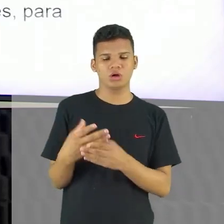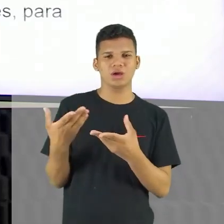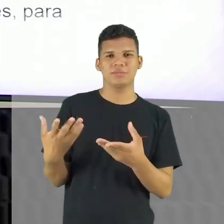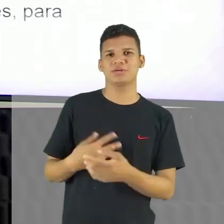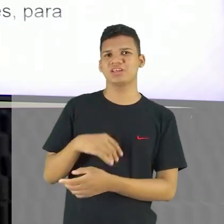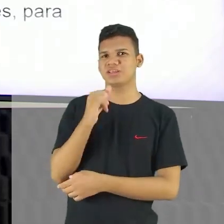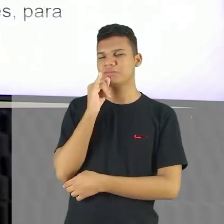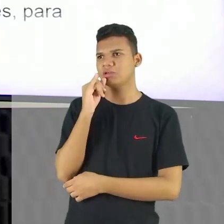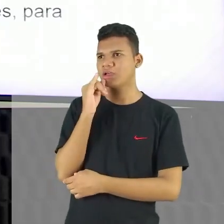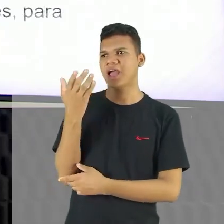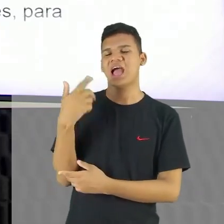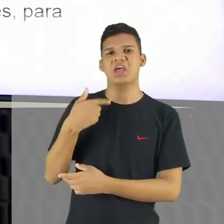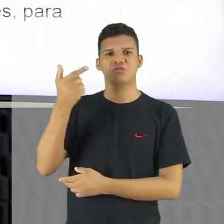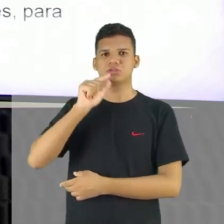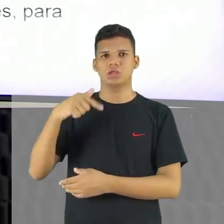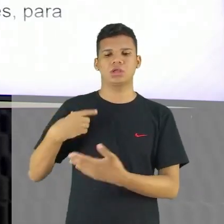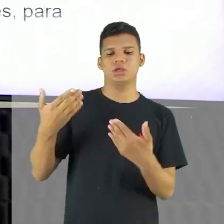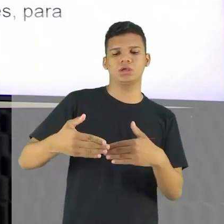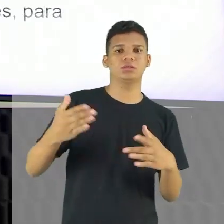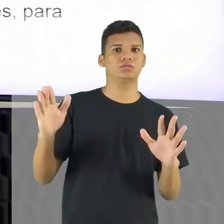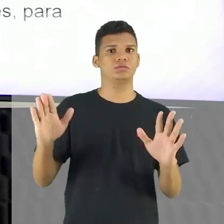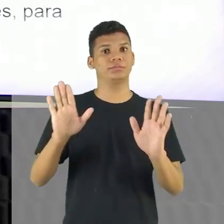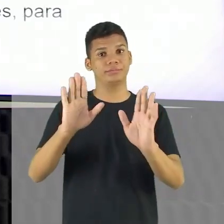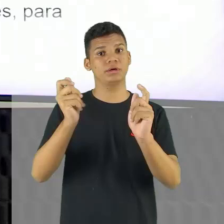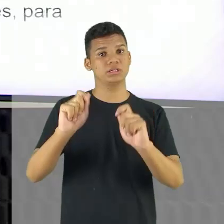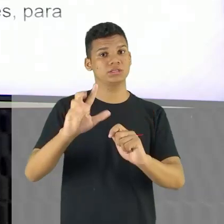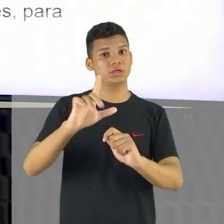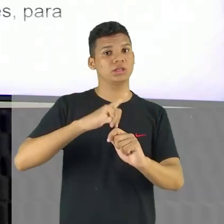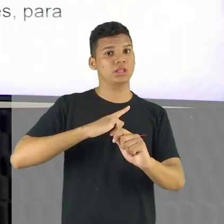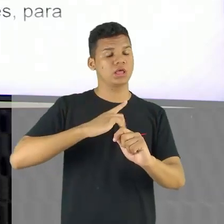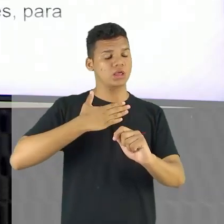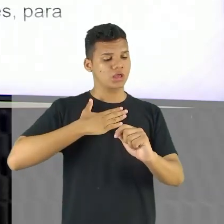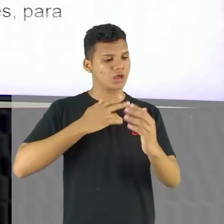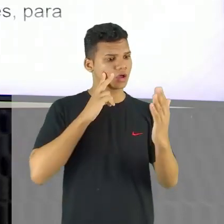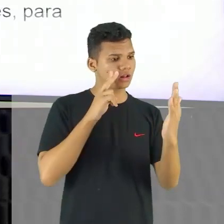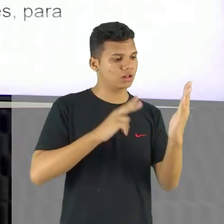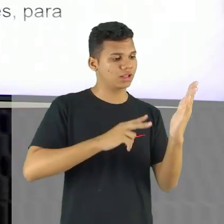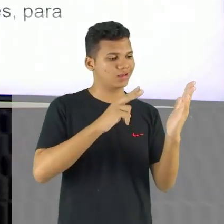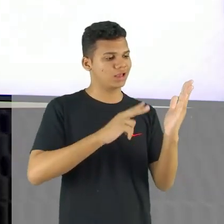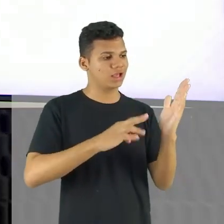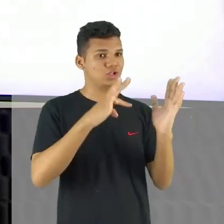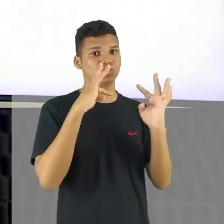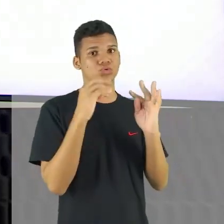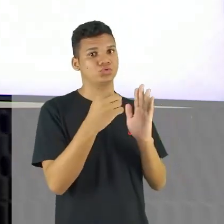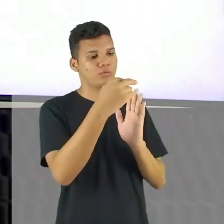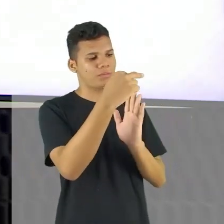vai se dar bem na prova. Não, você tem que ler mesmo a obra completa.